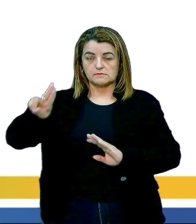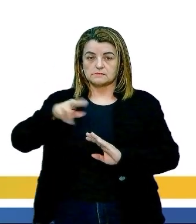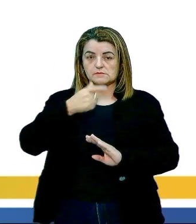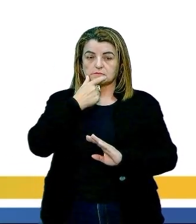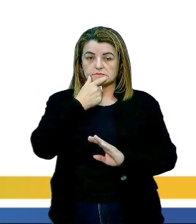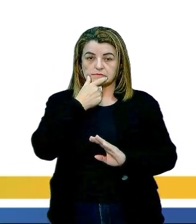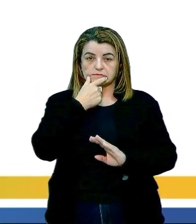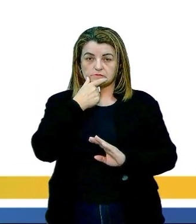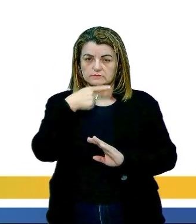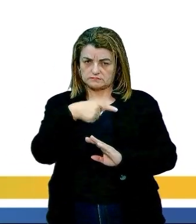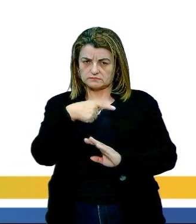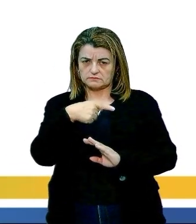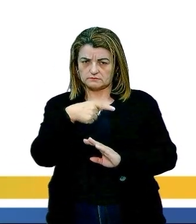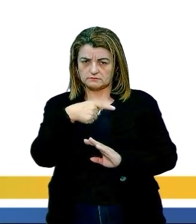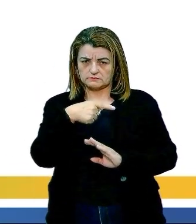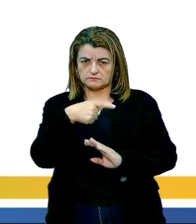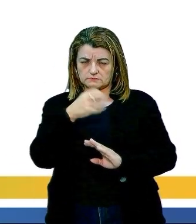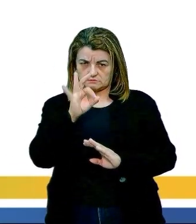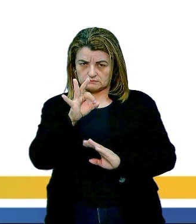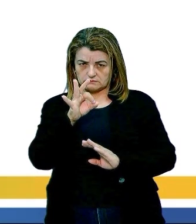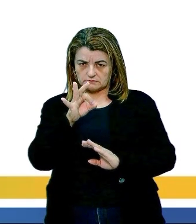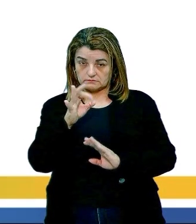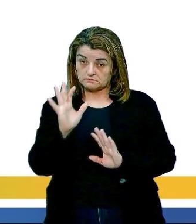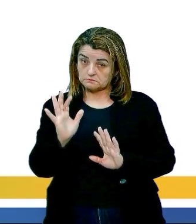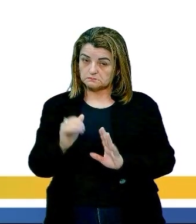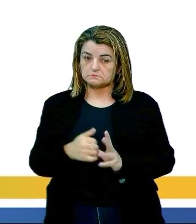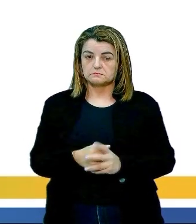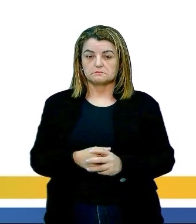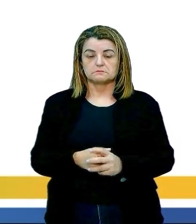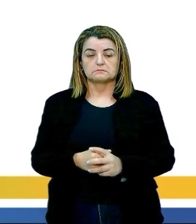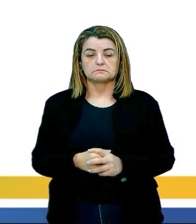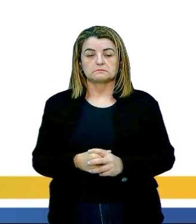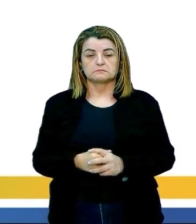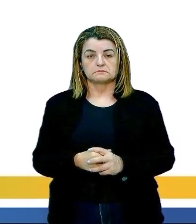linguagem. Seria essa a nossa resposta?